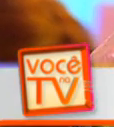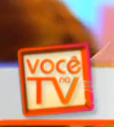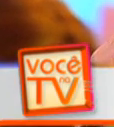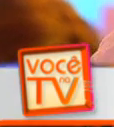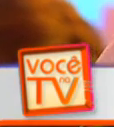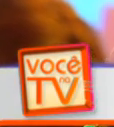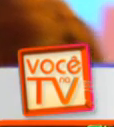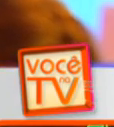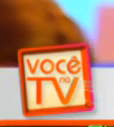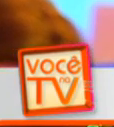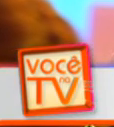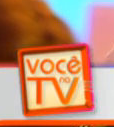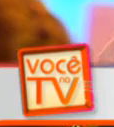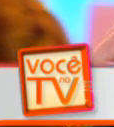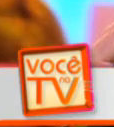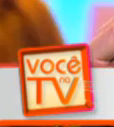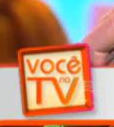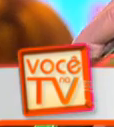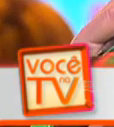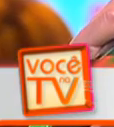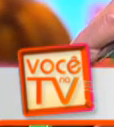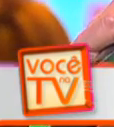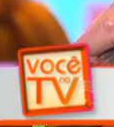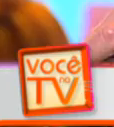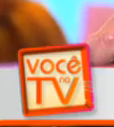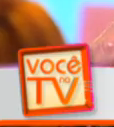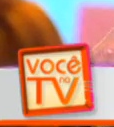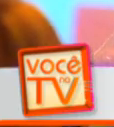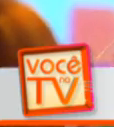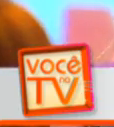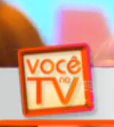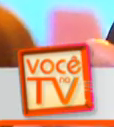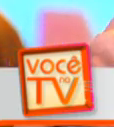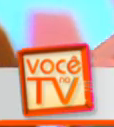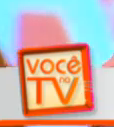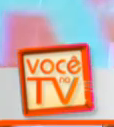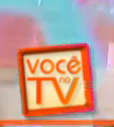Senhor, meu amor maltratei,